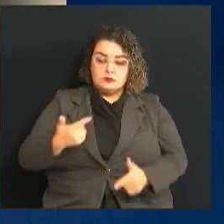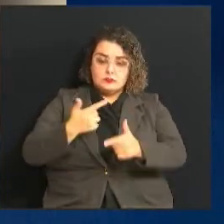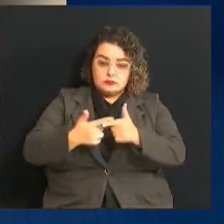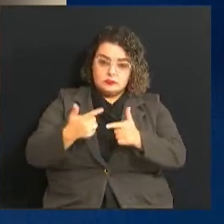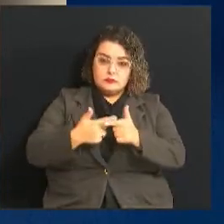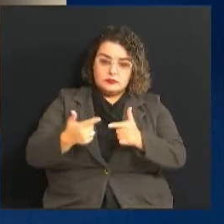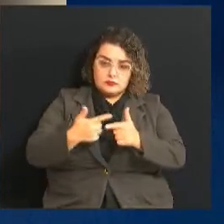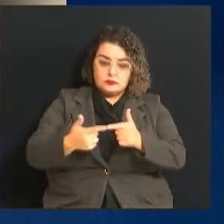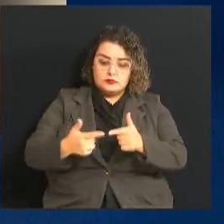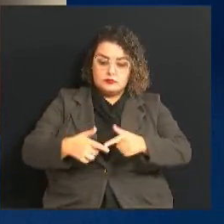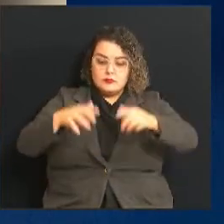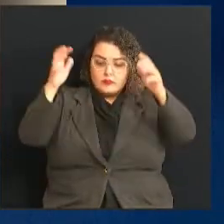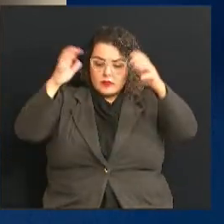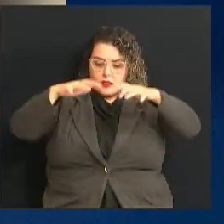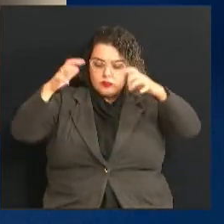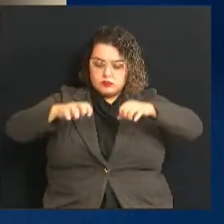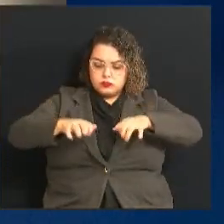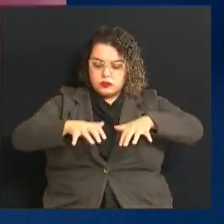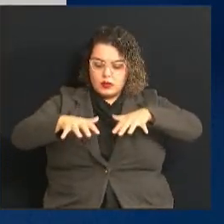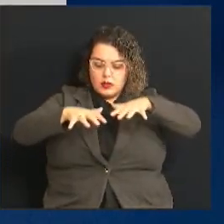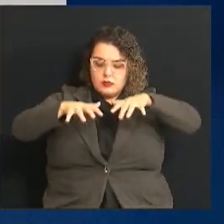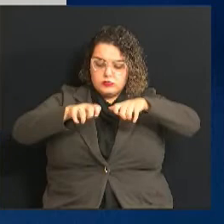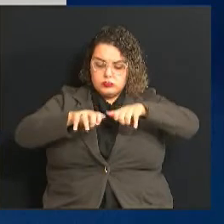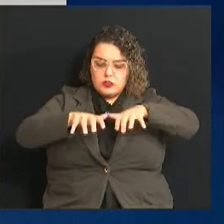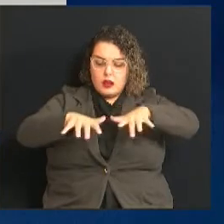por inundações ou alagamentos.